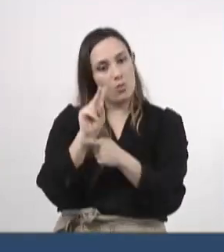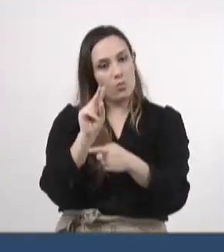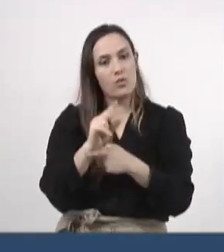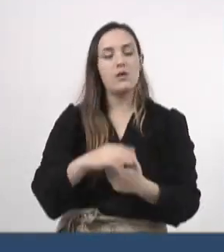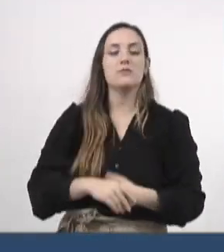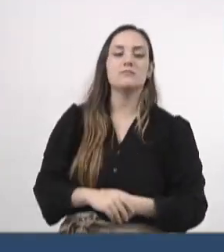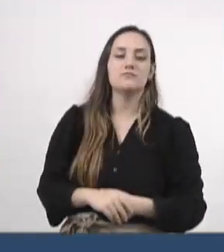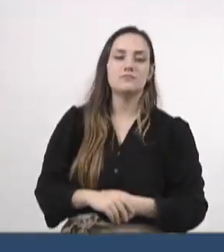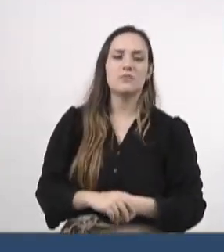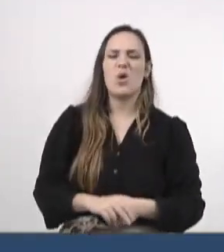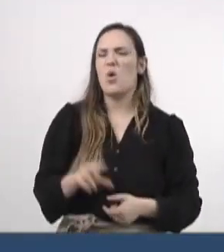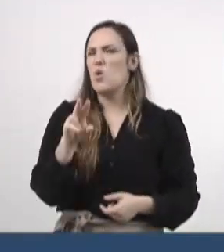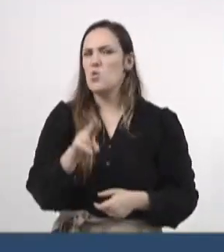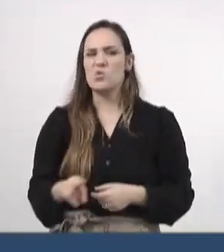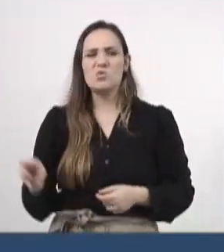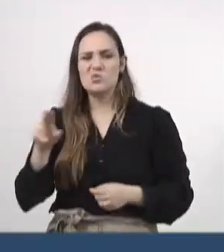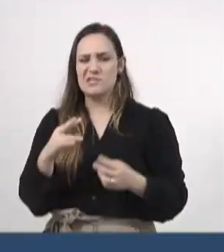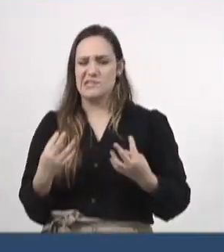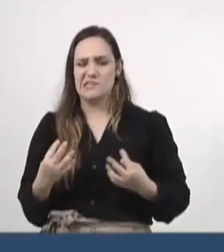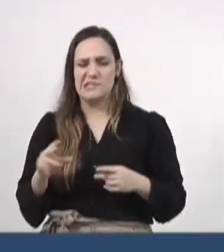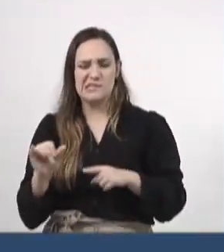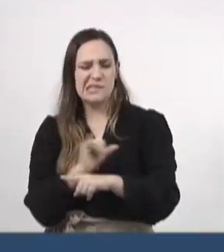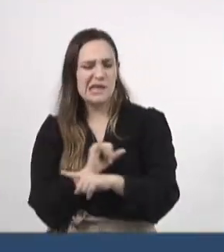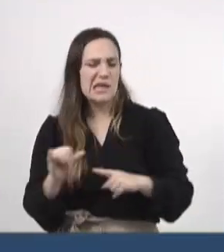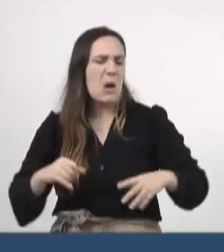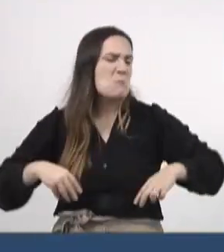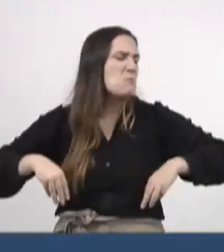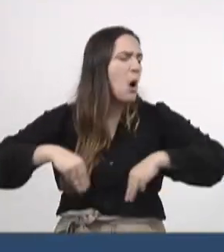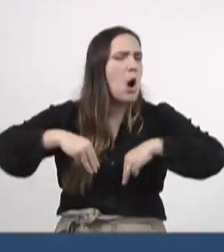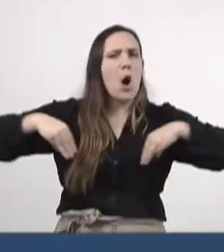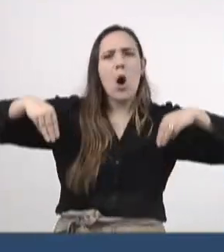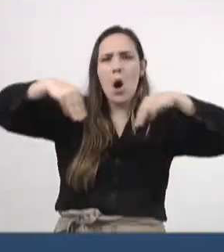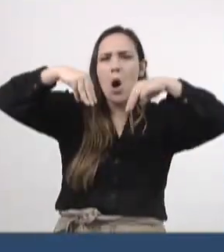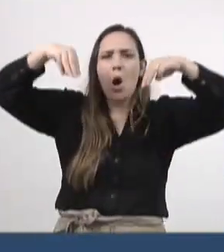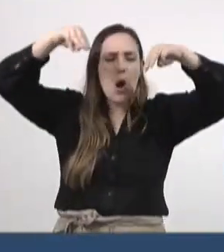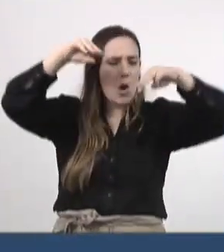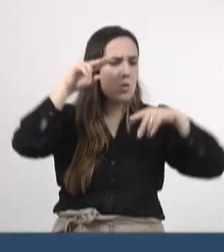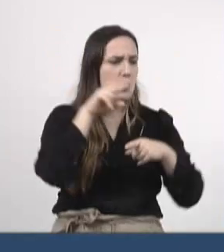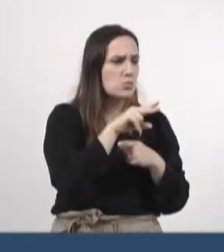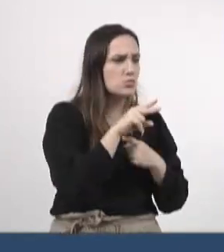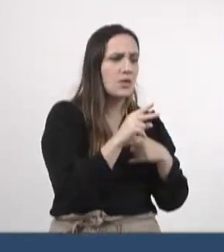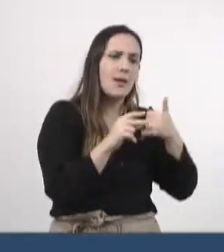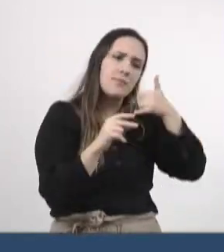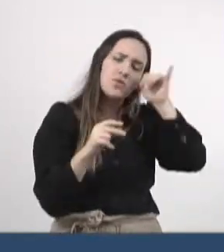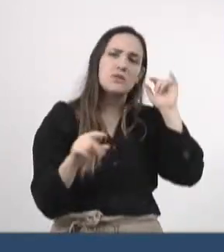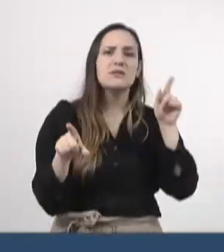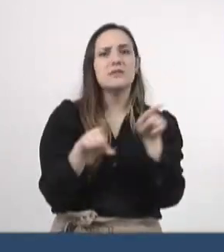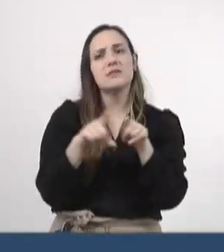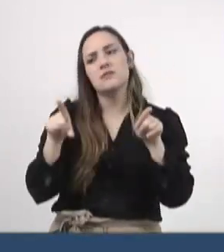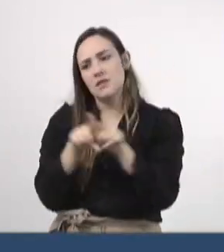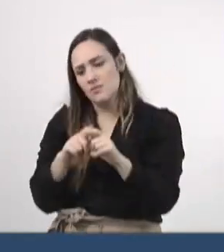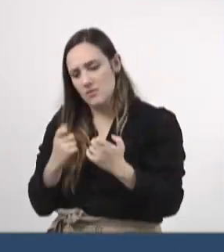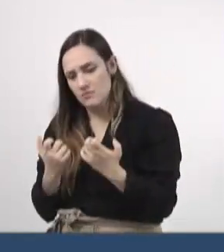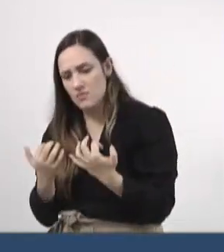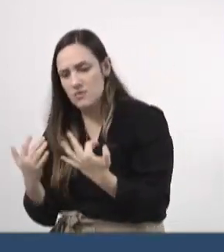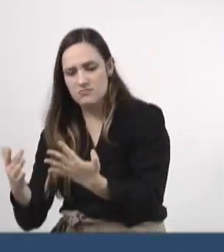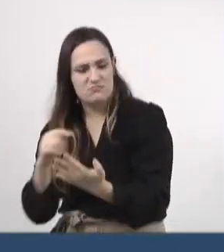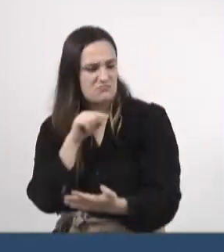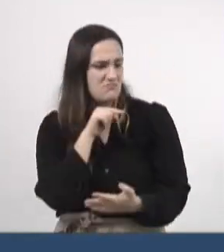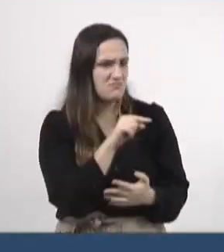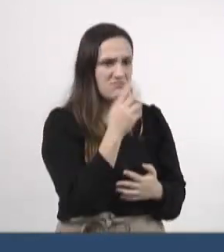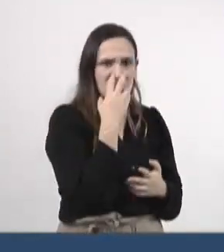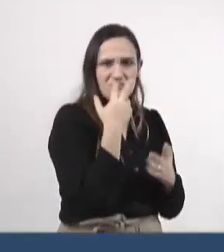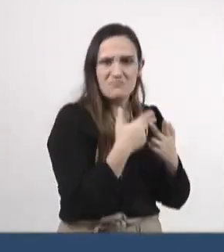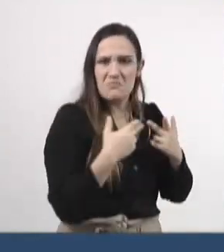as mais modernas técnicas de manejo e reprodução, sempre buscando produzir animais mais modernos